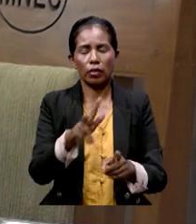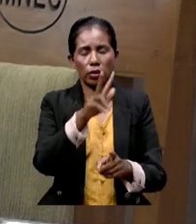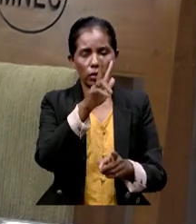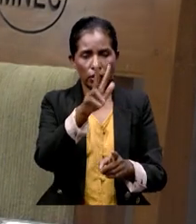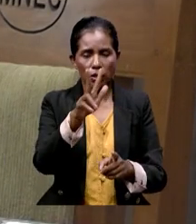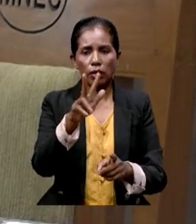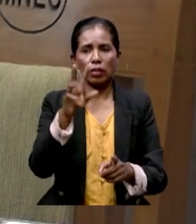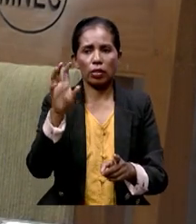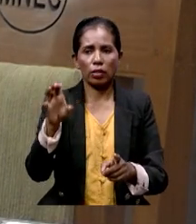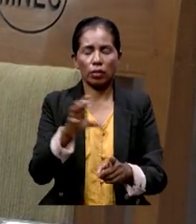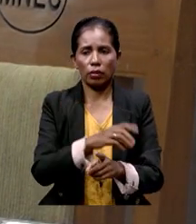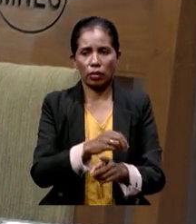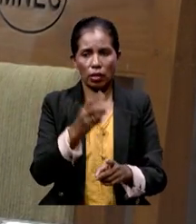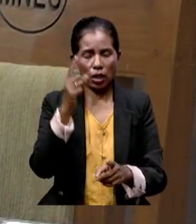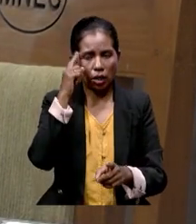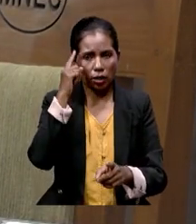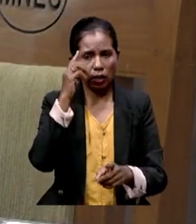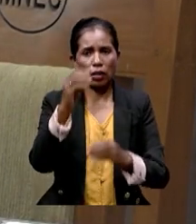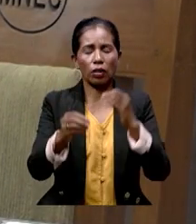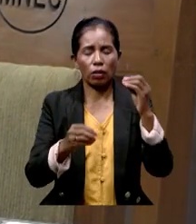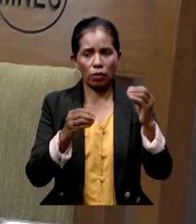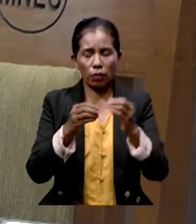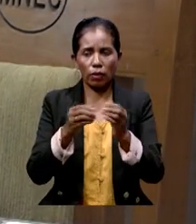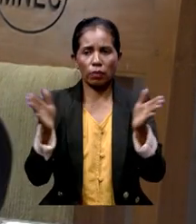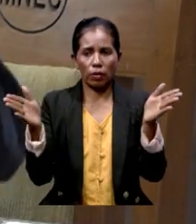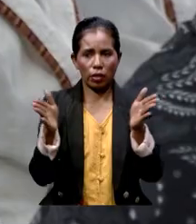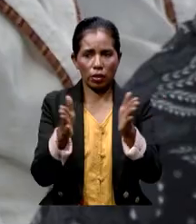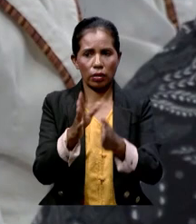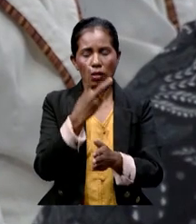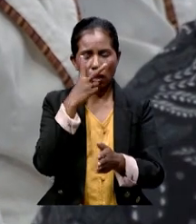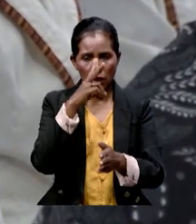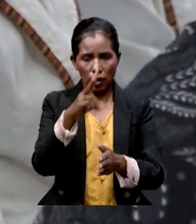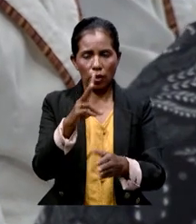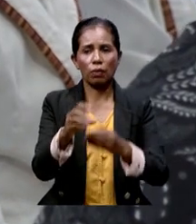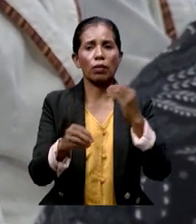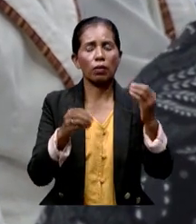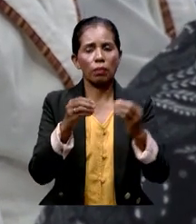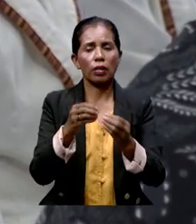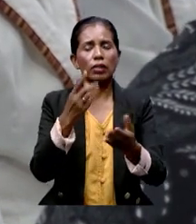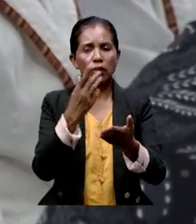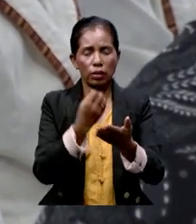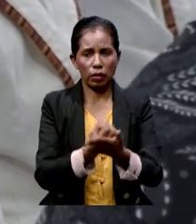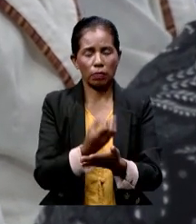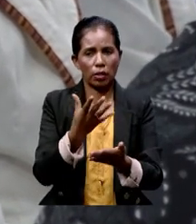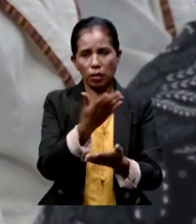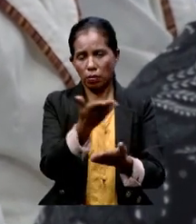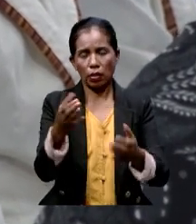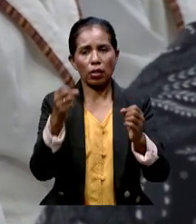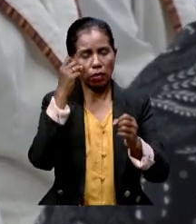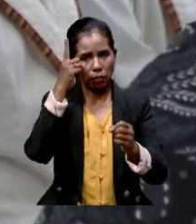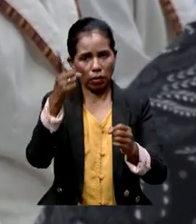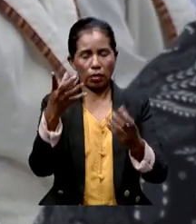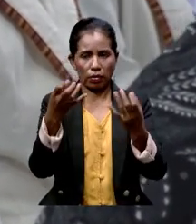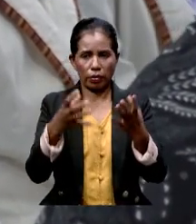significados variam muito em substância, variam muito no texto. É